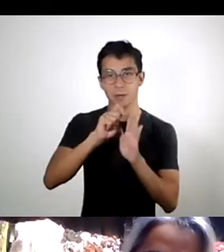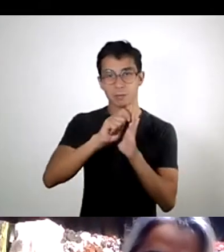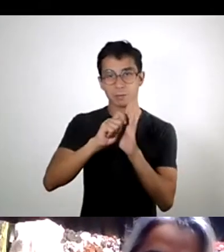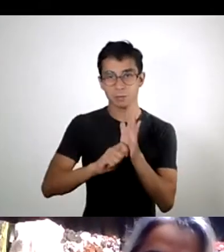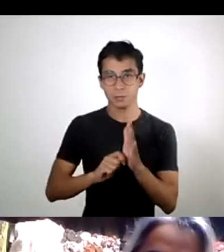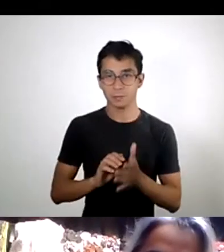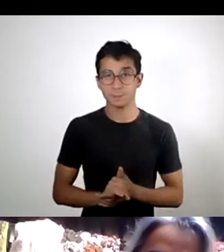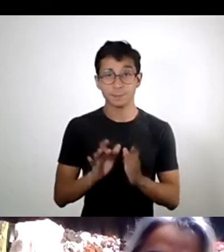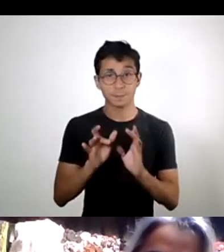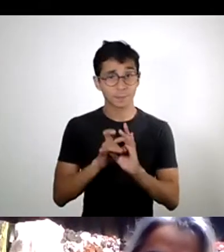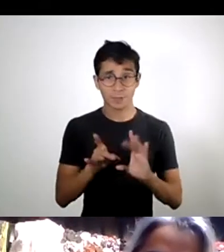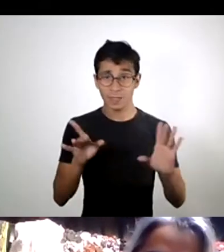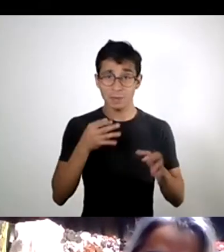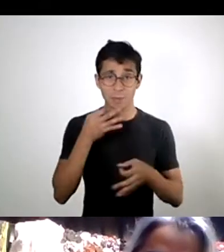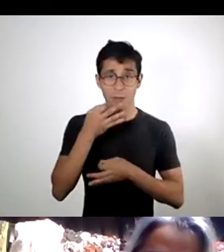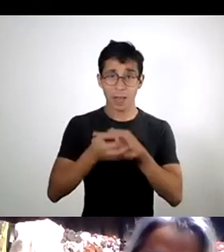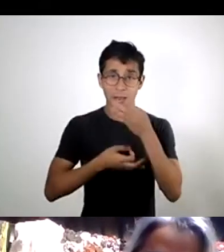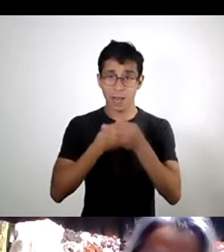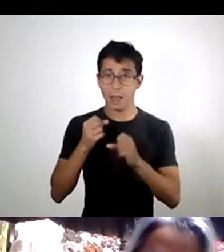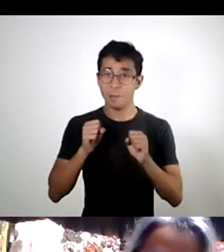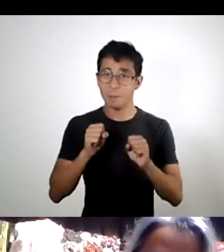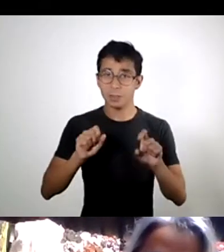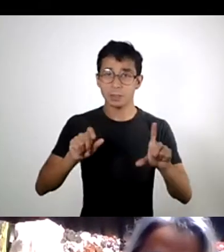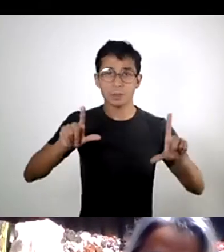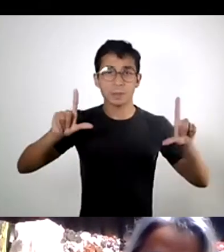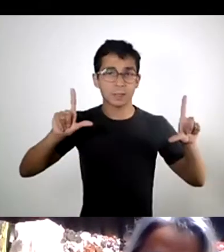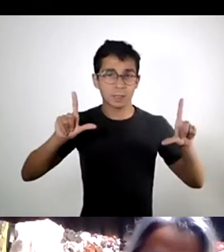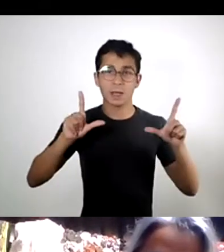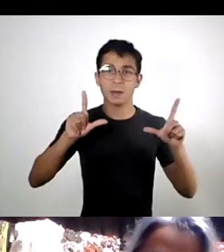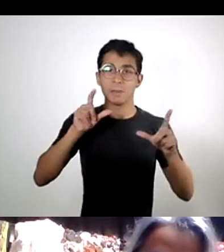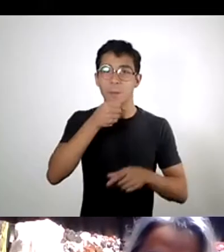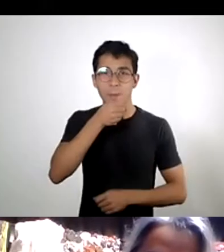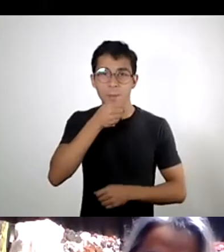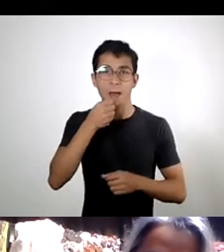Fiquem à vontade, gente, para abrir a câmera, falar sobre